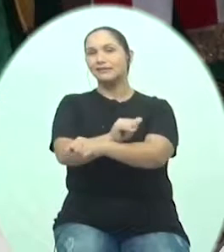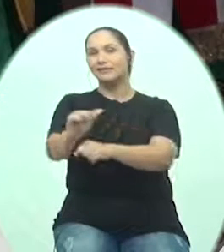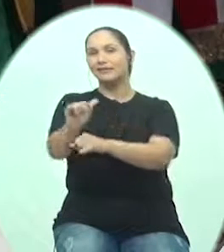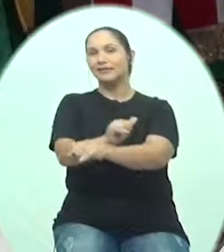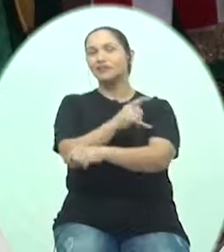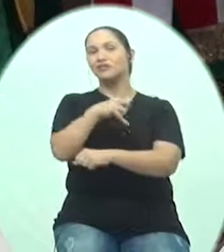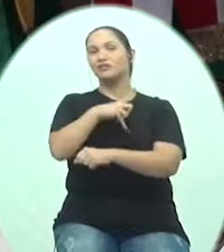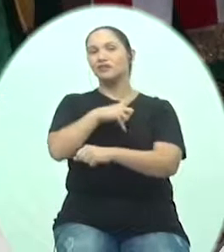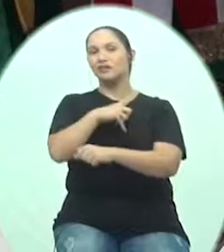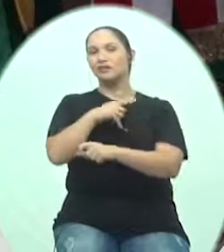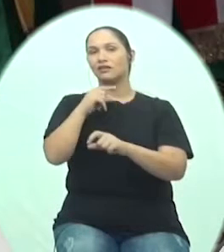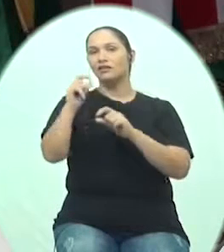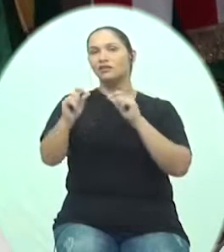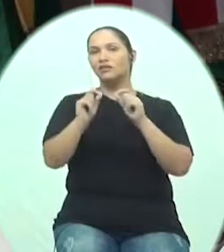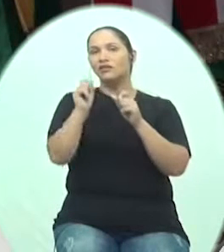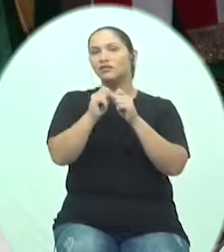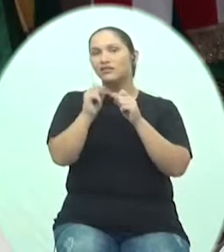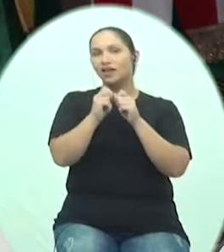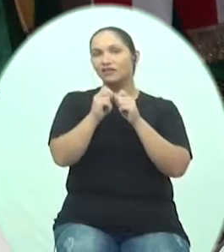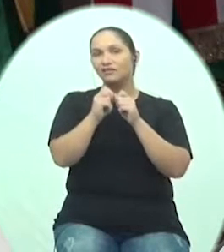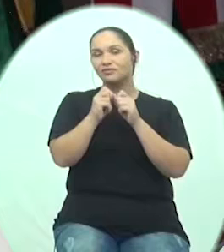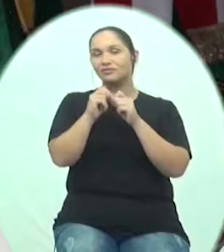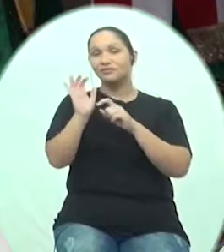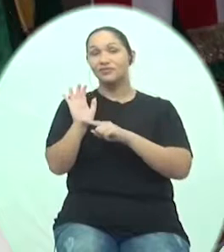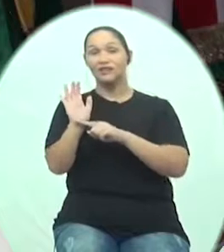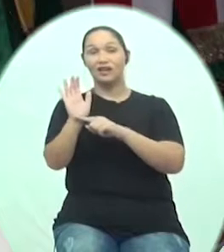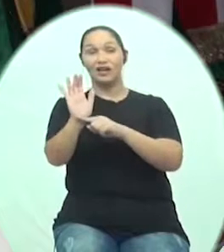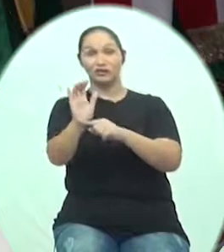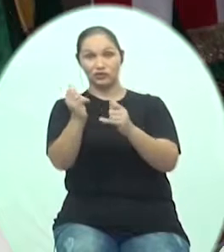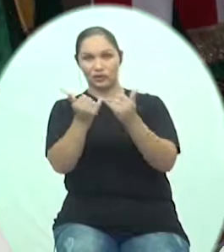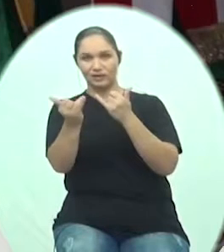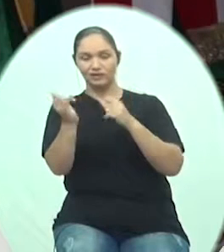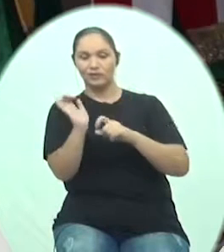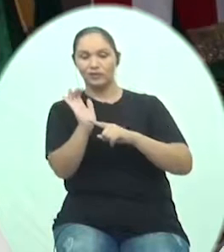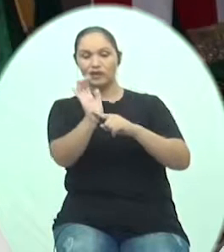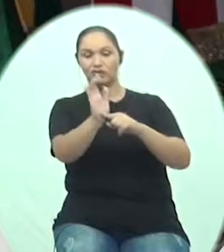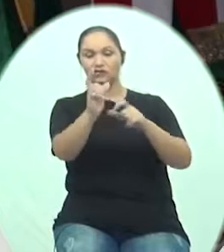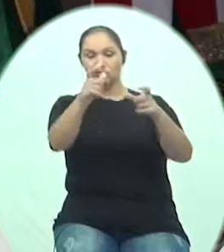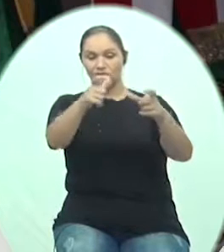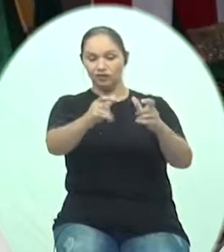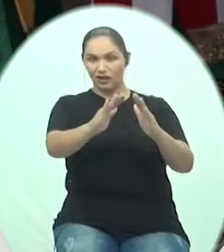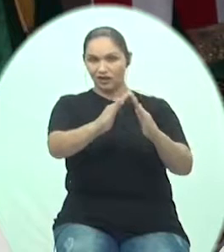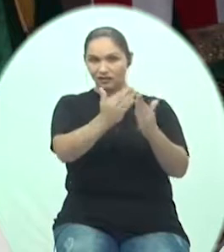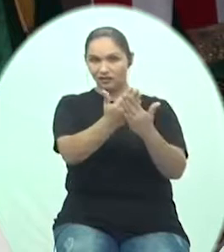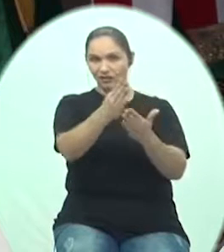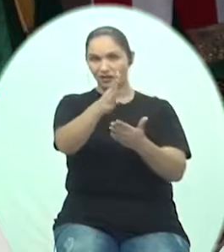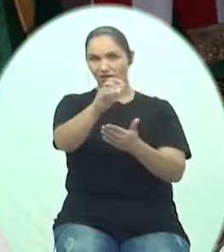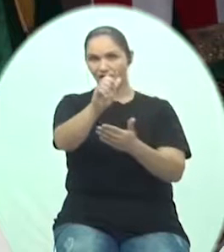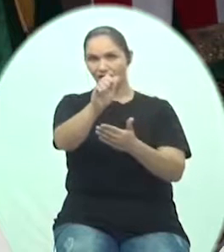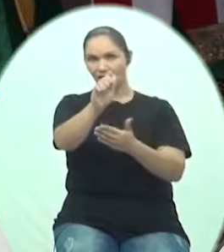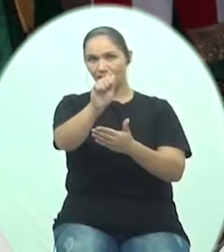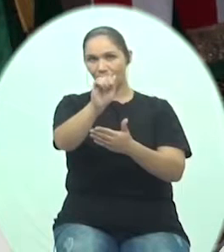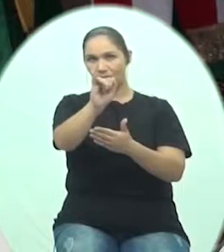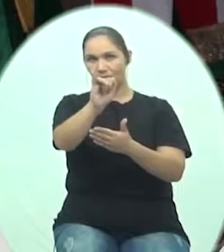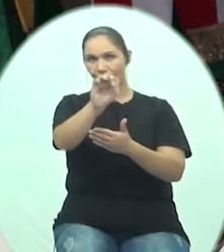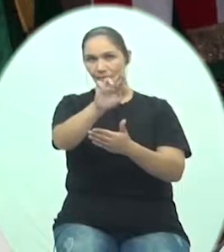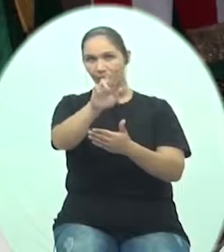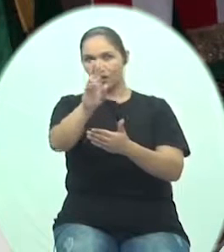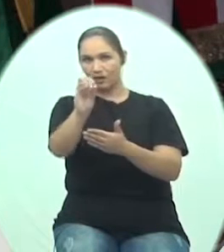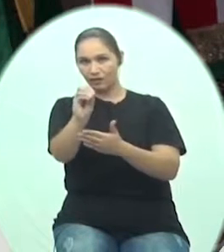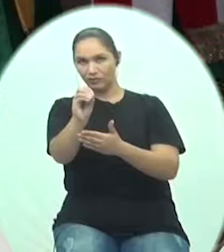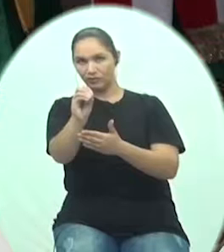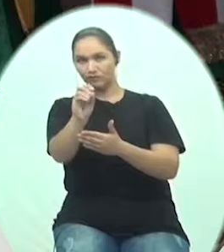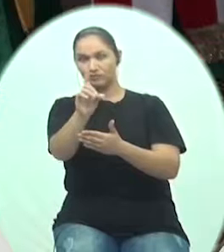exemplo para ajudar o bairro da Juventude eh não necessariamente nós queremos o dinheiro da rede Jass nós